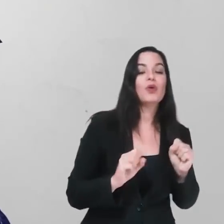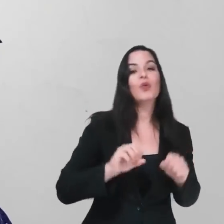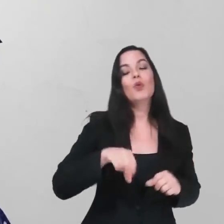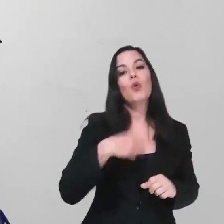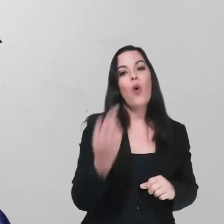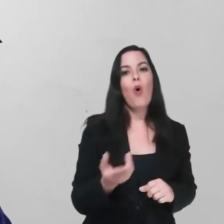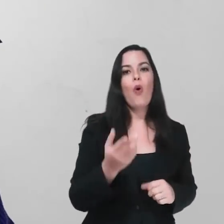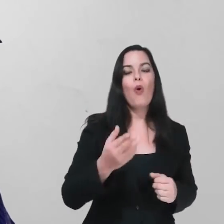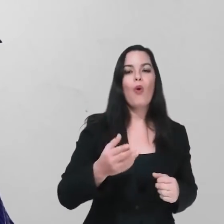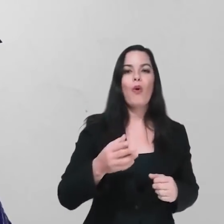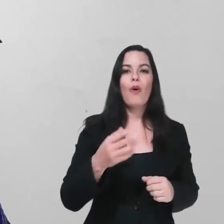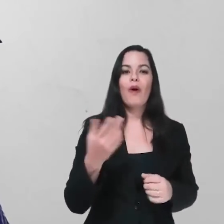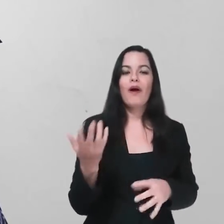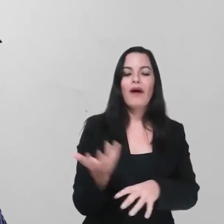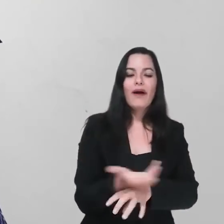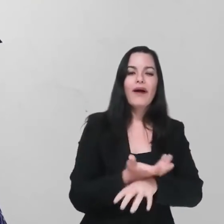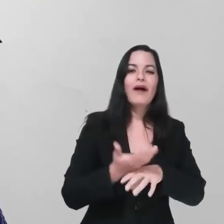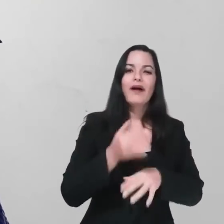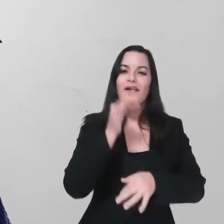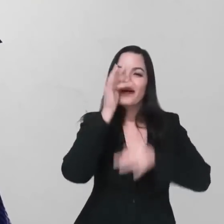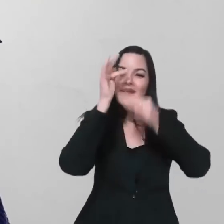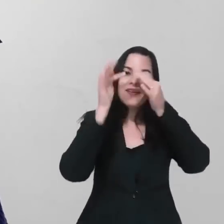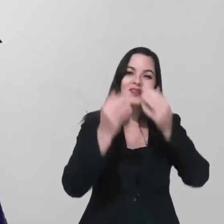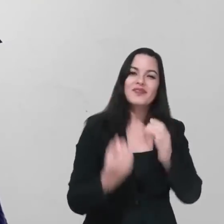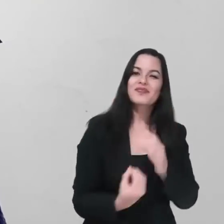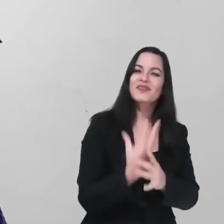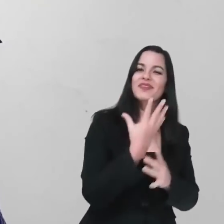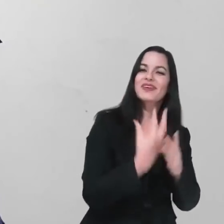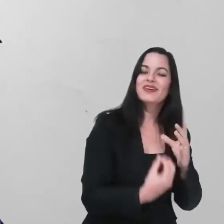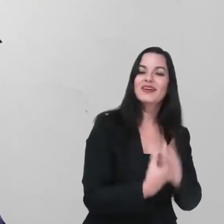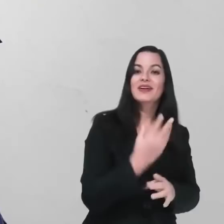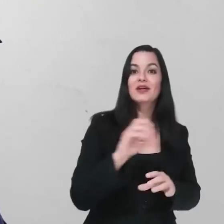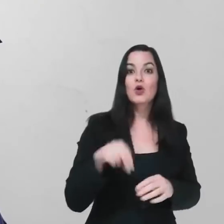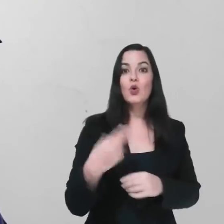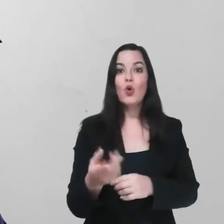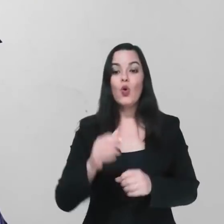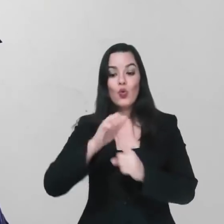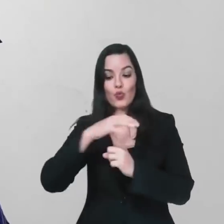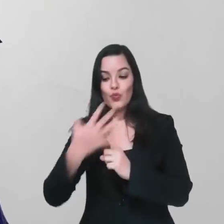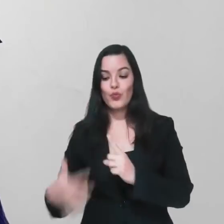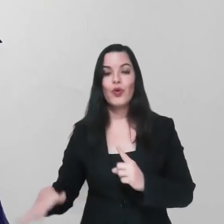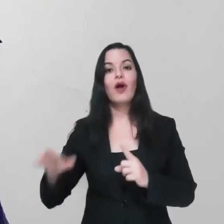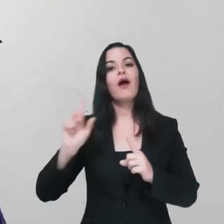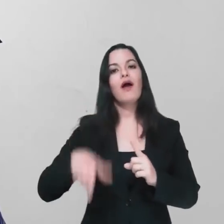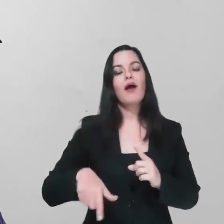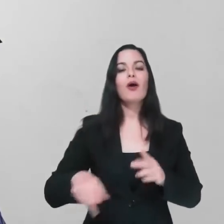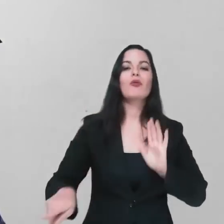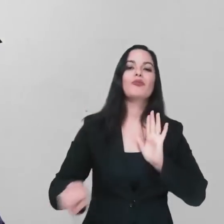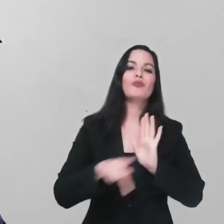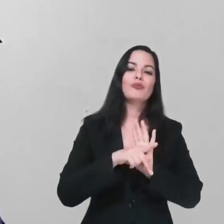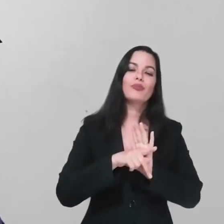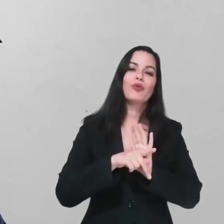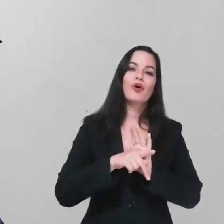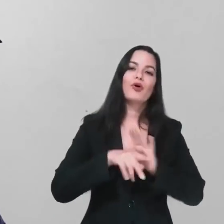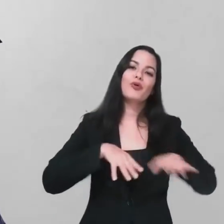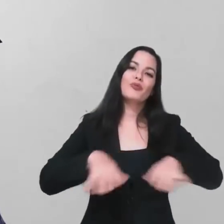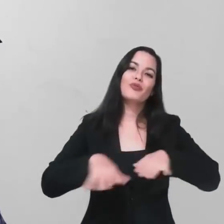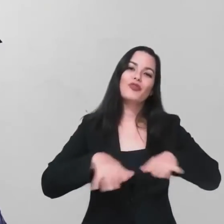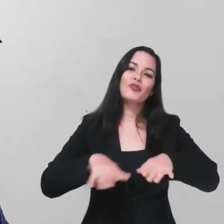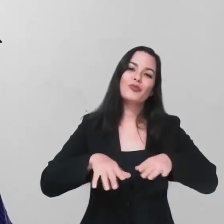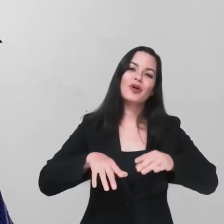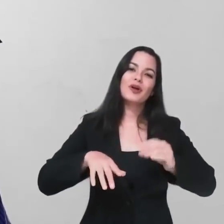é resultante deste movimento que a Terra faz em torno do Sol, que nós chamamos de